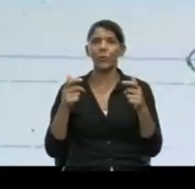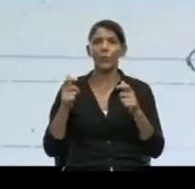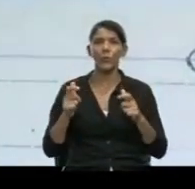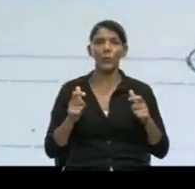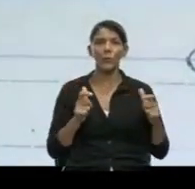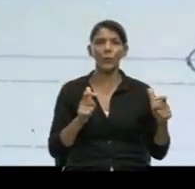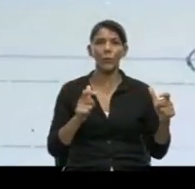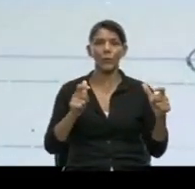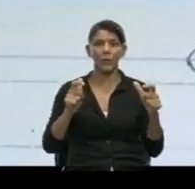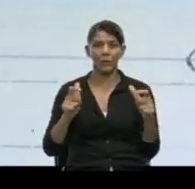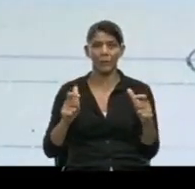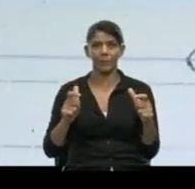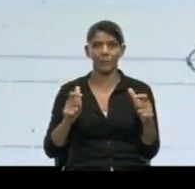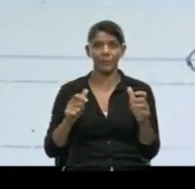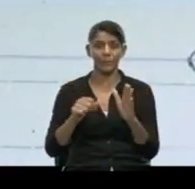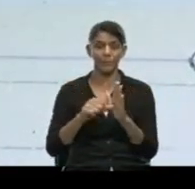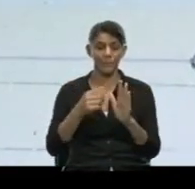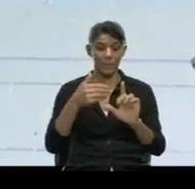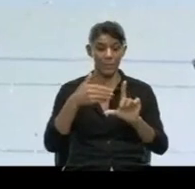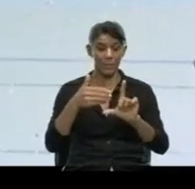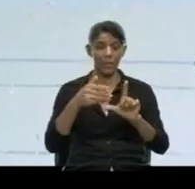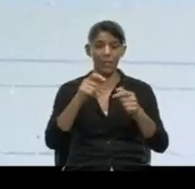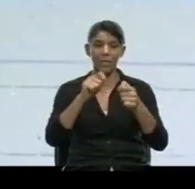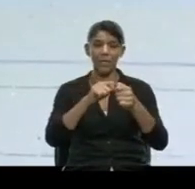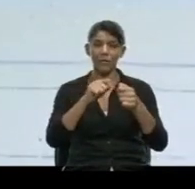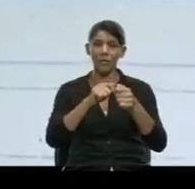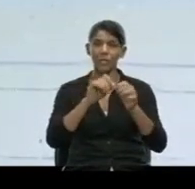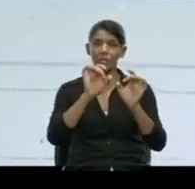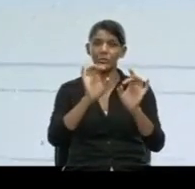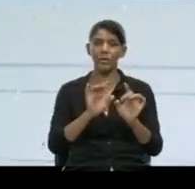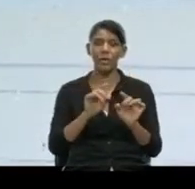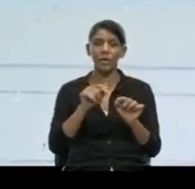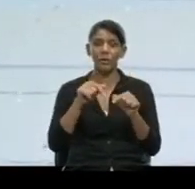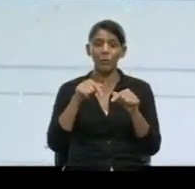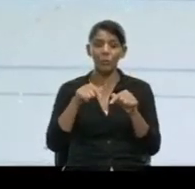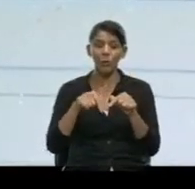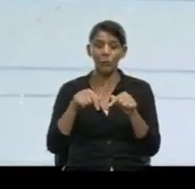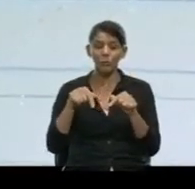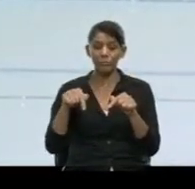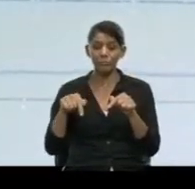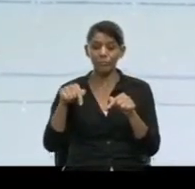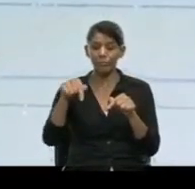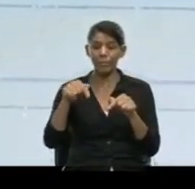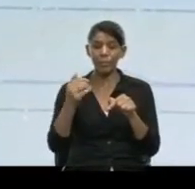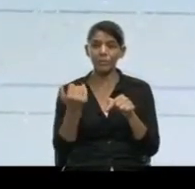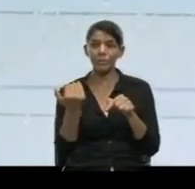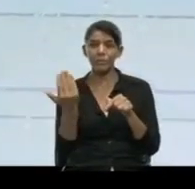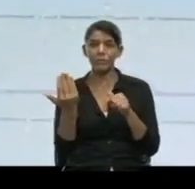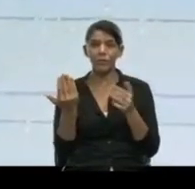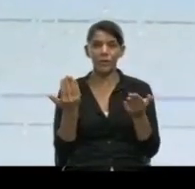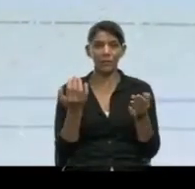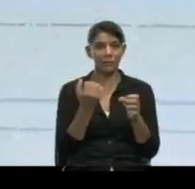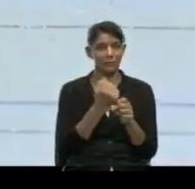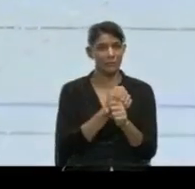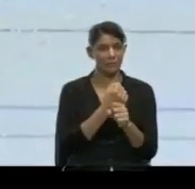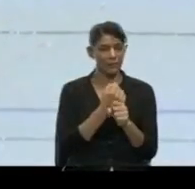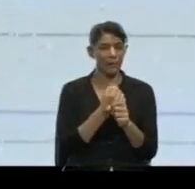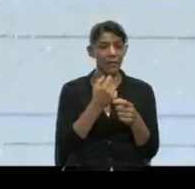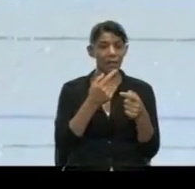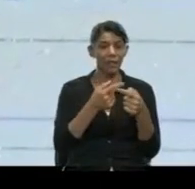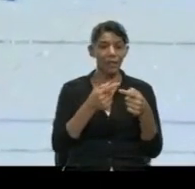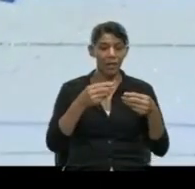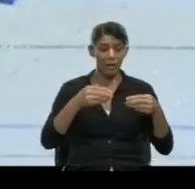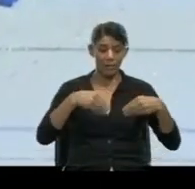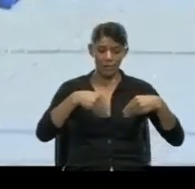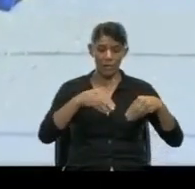locações. O que a gente fez? Naquela primeira aula, eu fiz a locação só dos pontos externos da nossa obra. Para quê? Porque era um